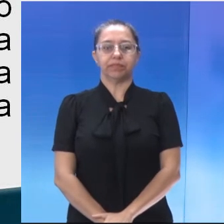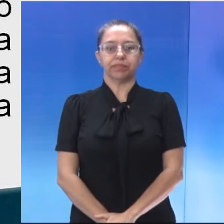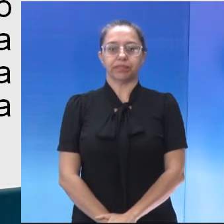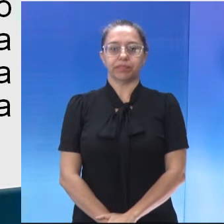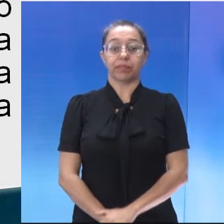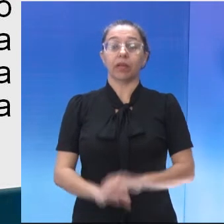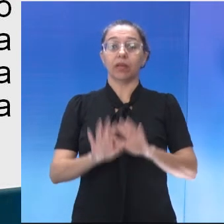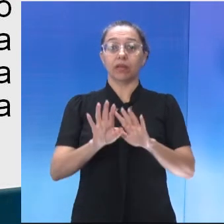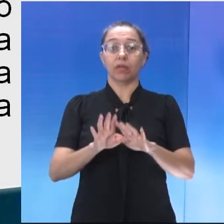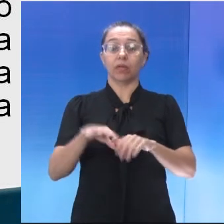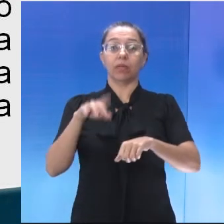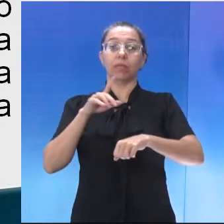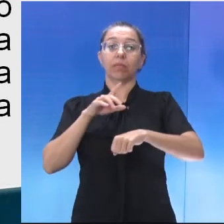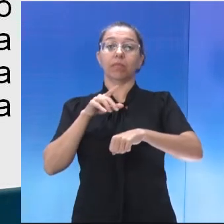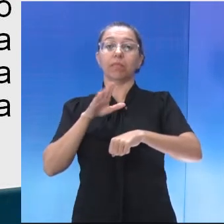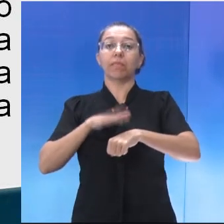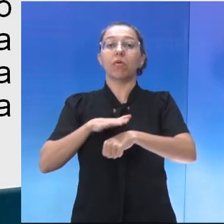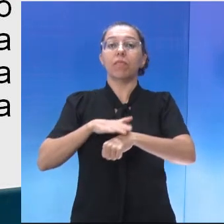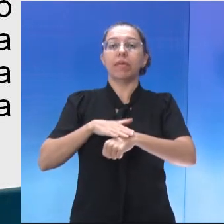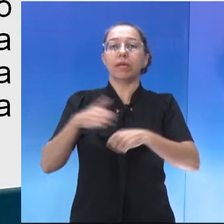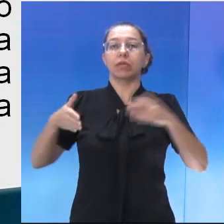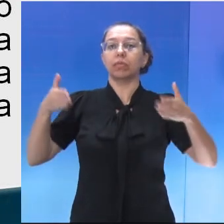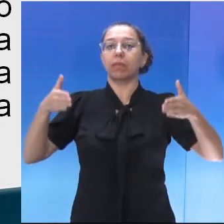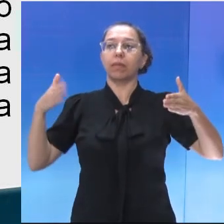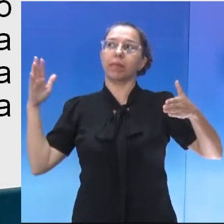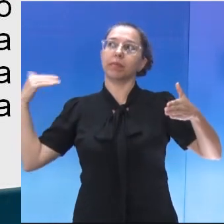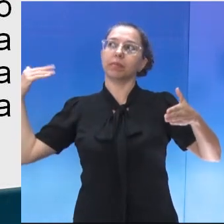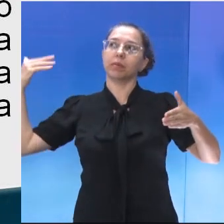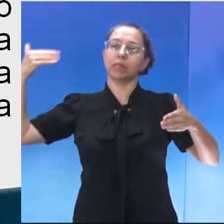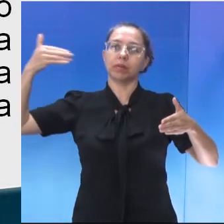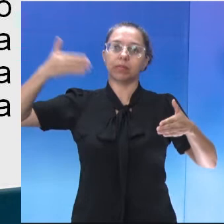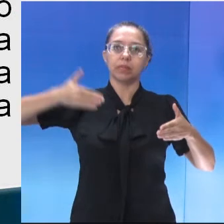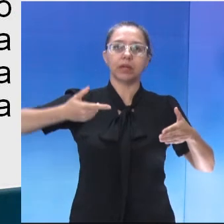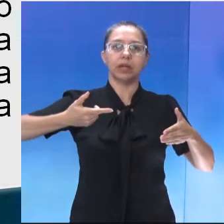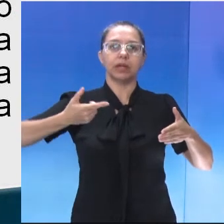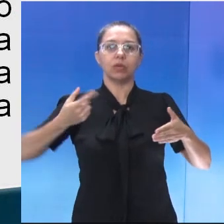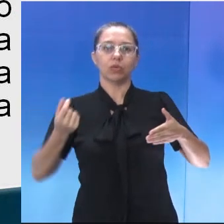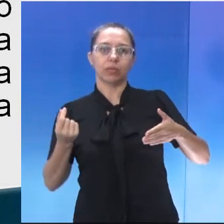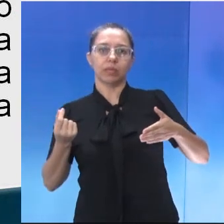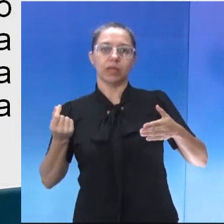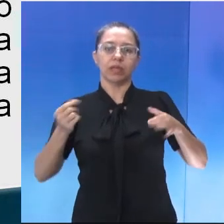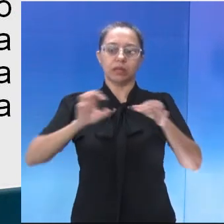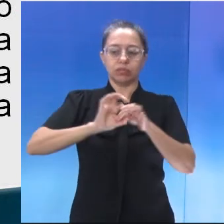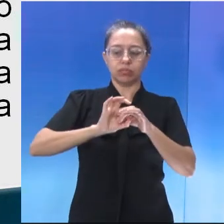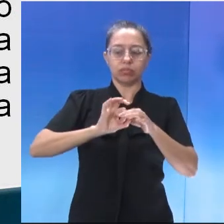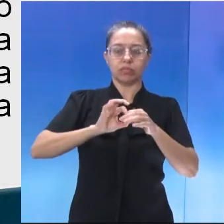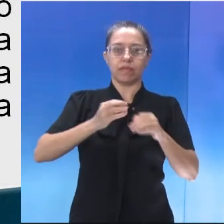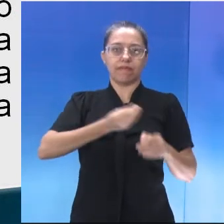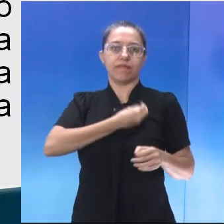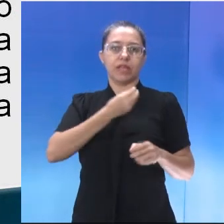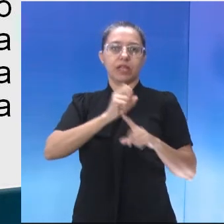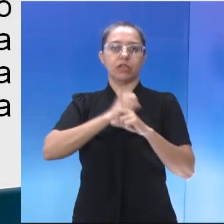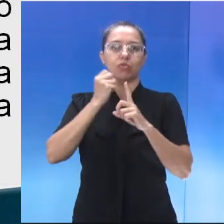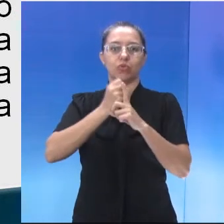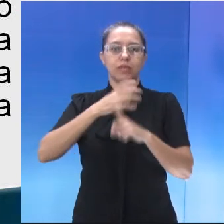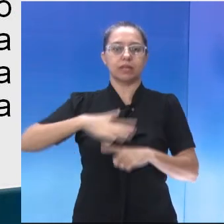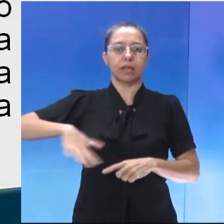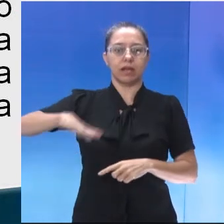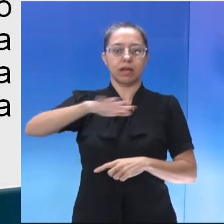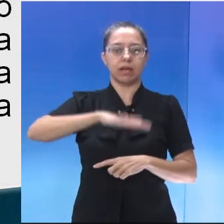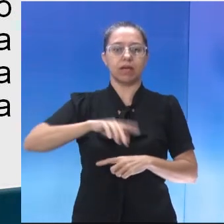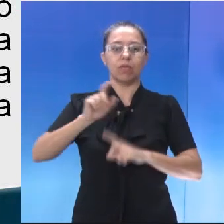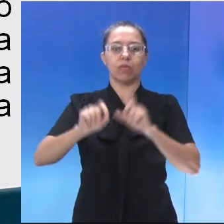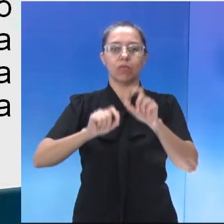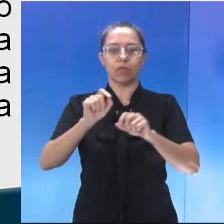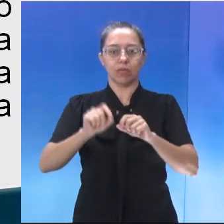A primeira fase da dominação da economia sobre a vida social acarretou no modo de definir toda a